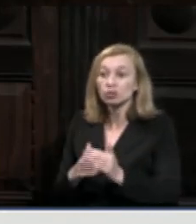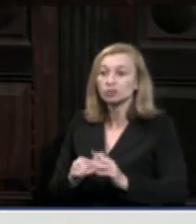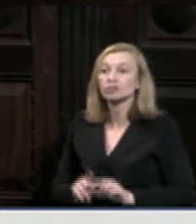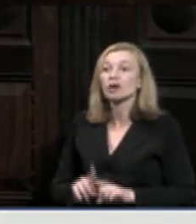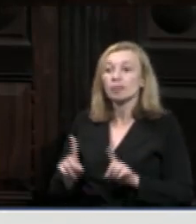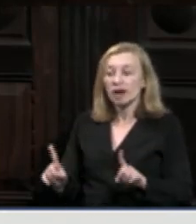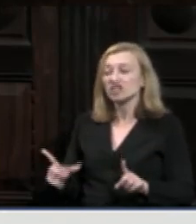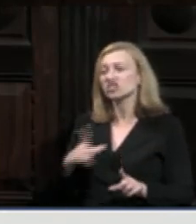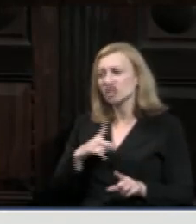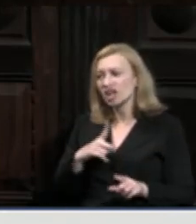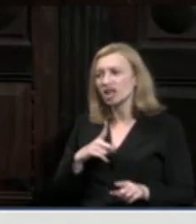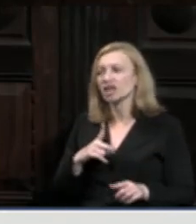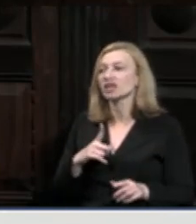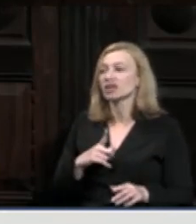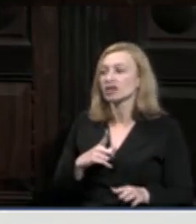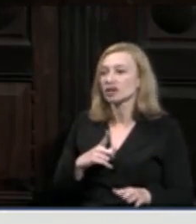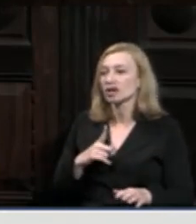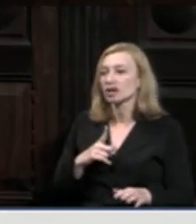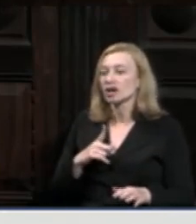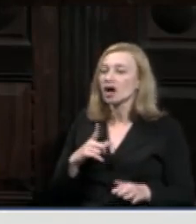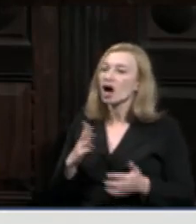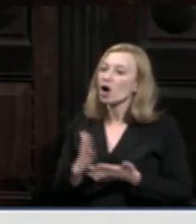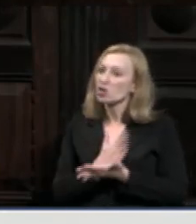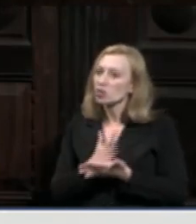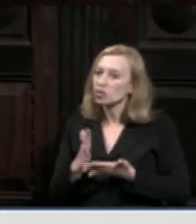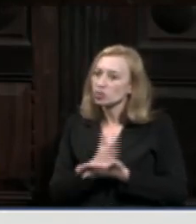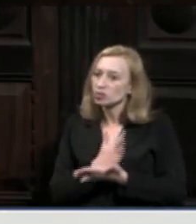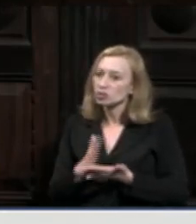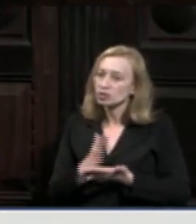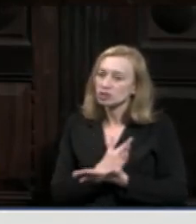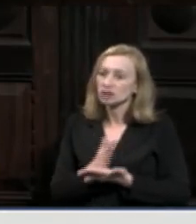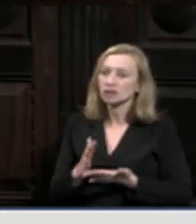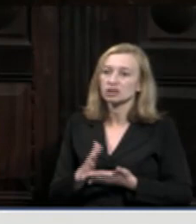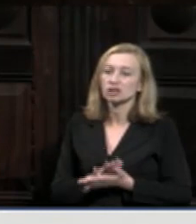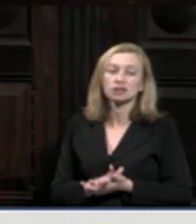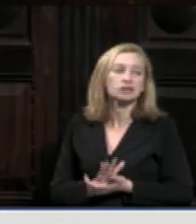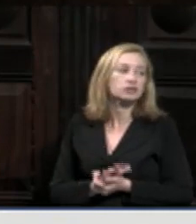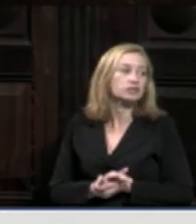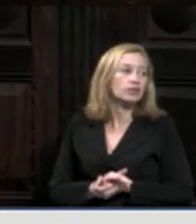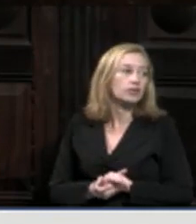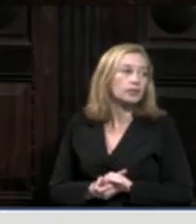há aqueles que equivocadamente